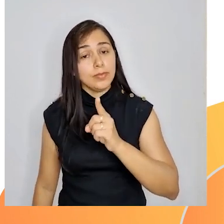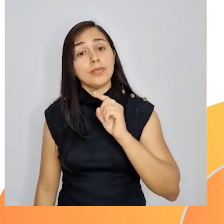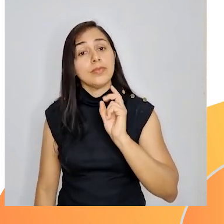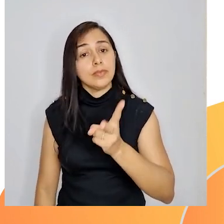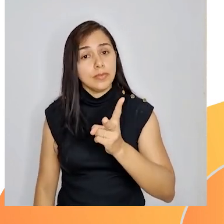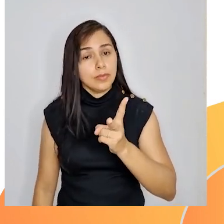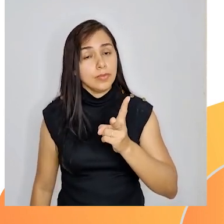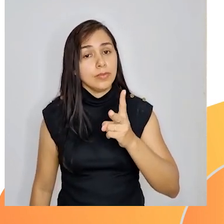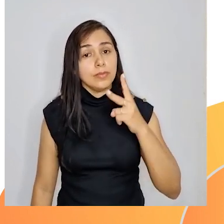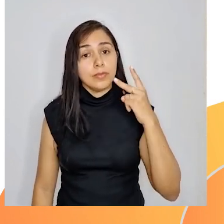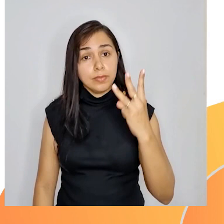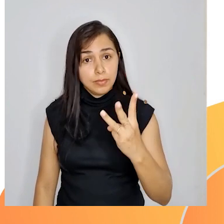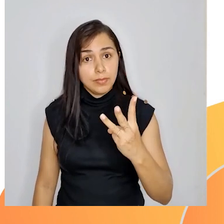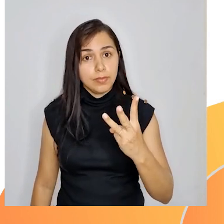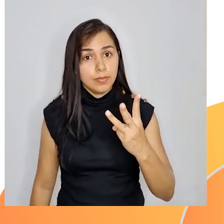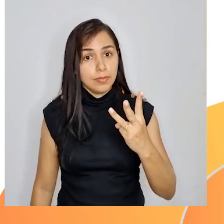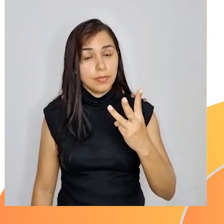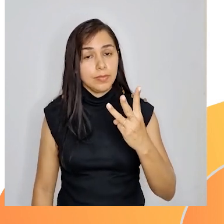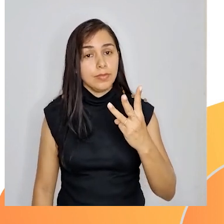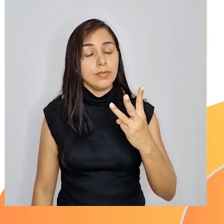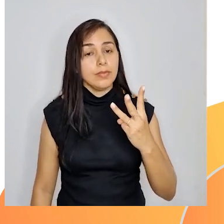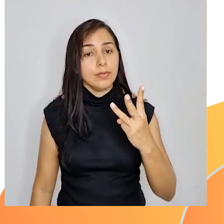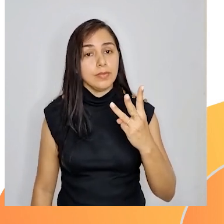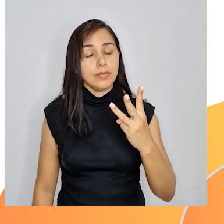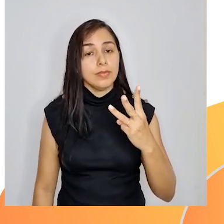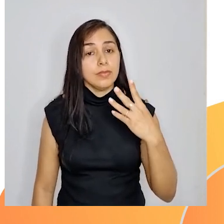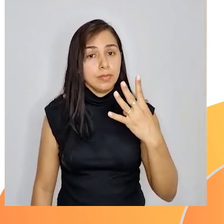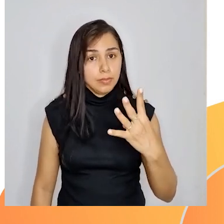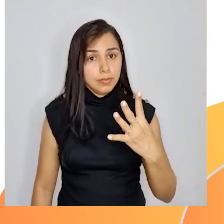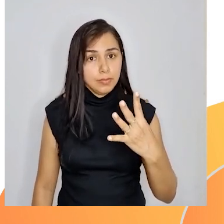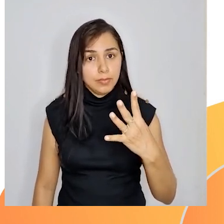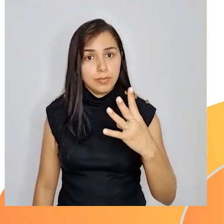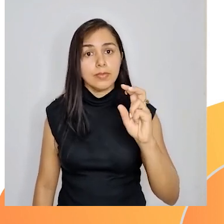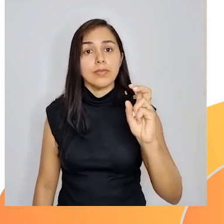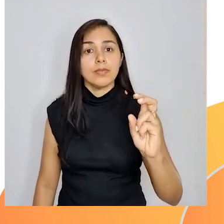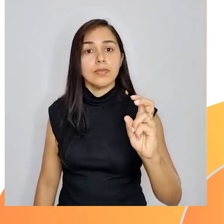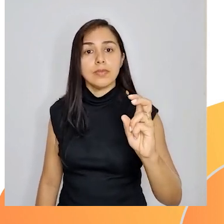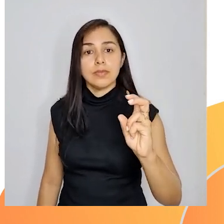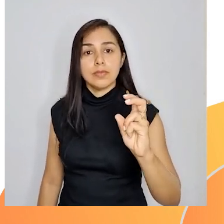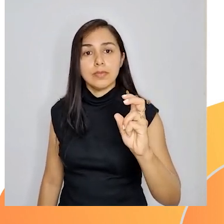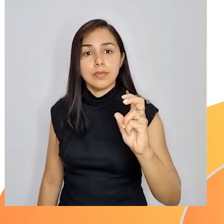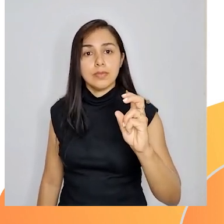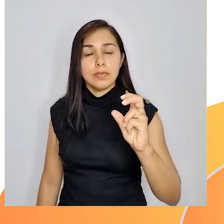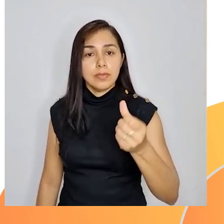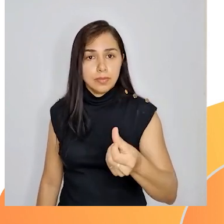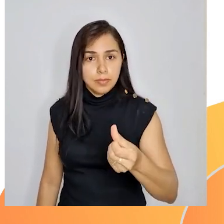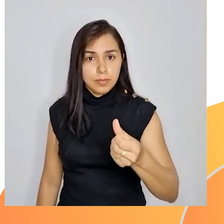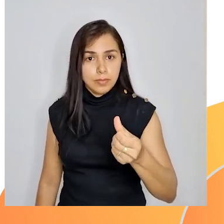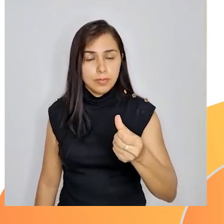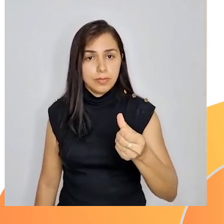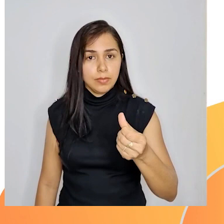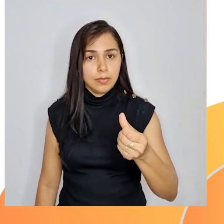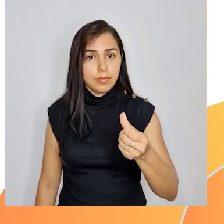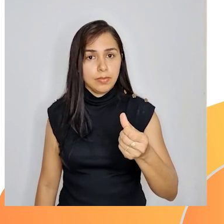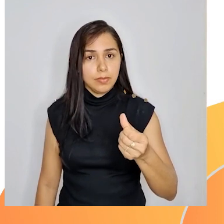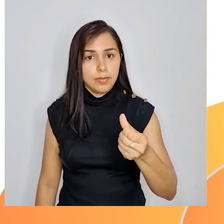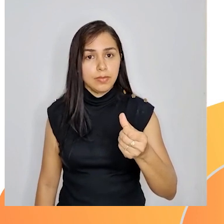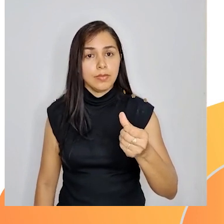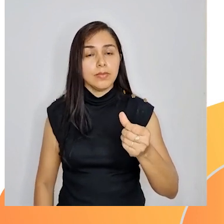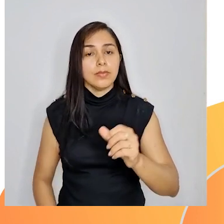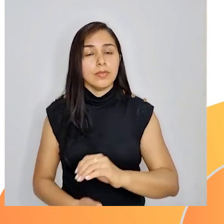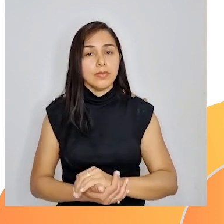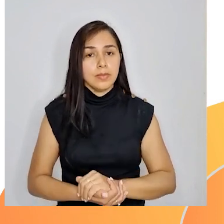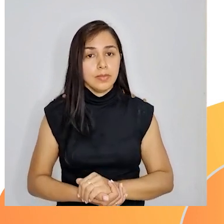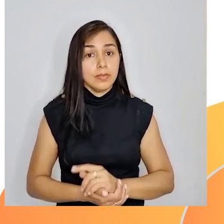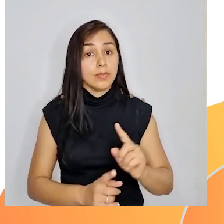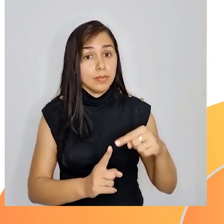um dois três quatro cinco seis mais seis